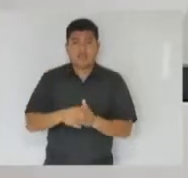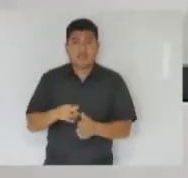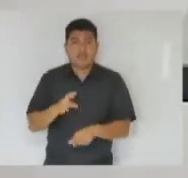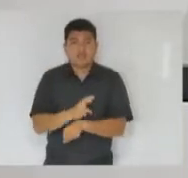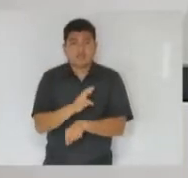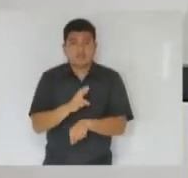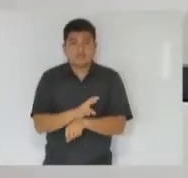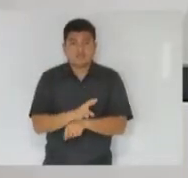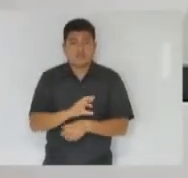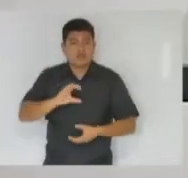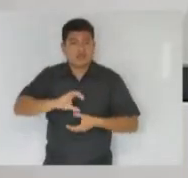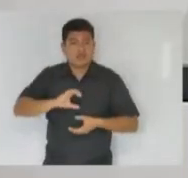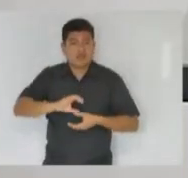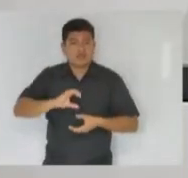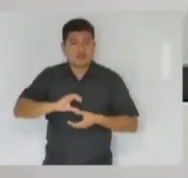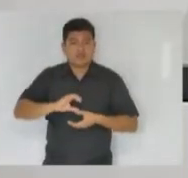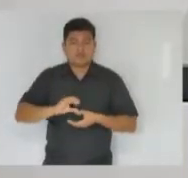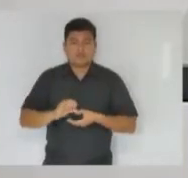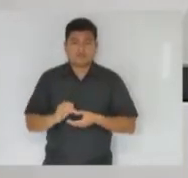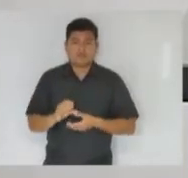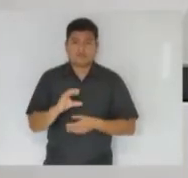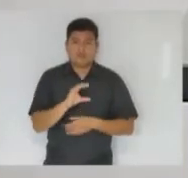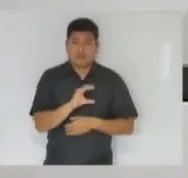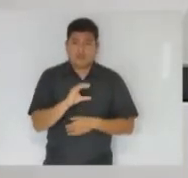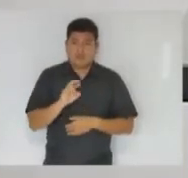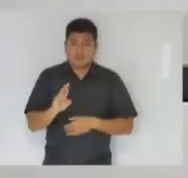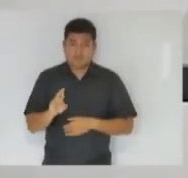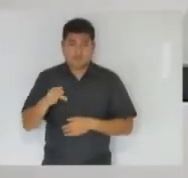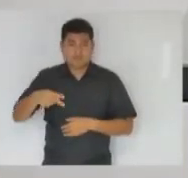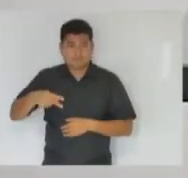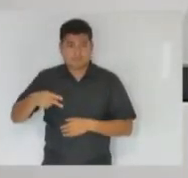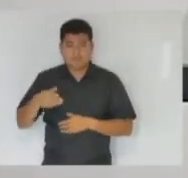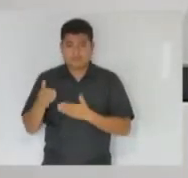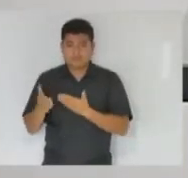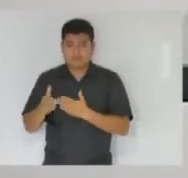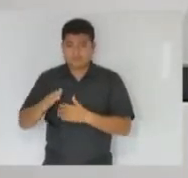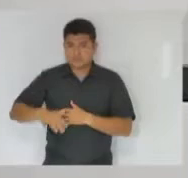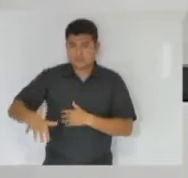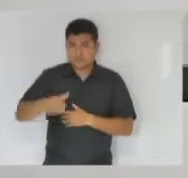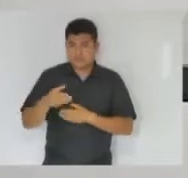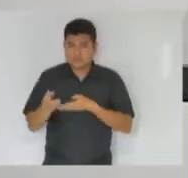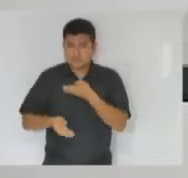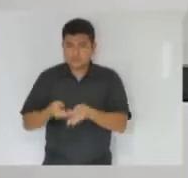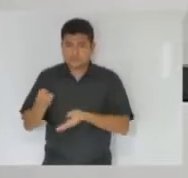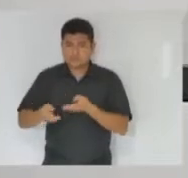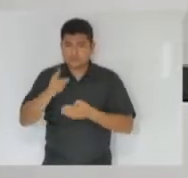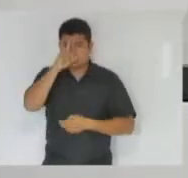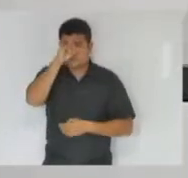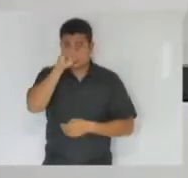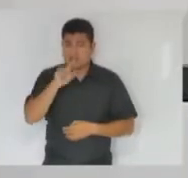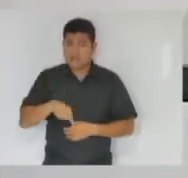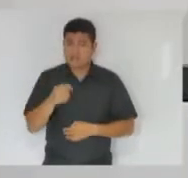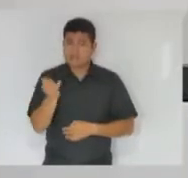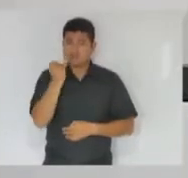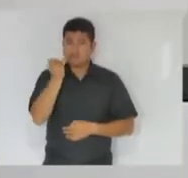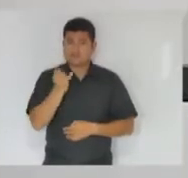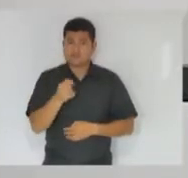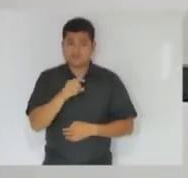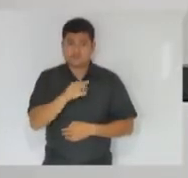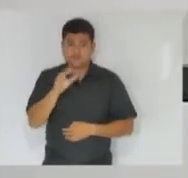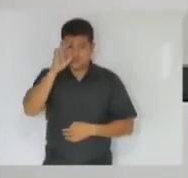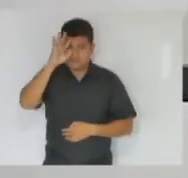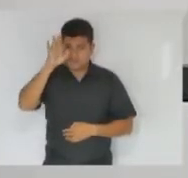Canoinhas, centraliza todo ali naquele eixo o atendimento do nosso hospital, que é tão importante. Só para os senhores terem uma